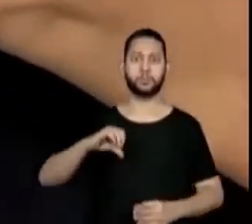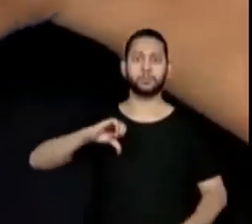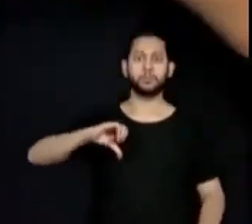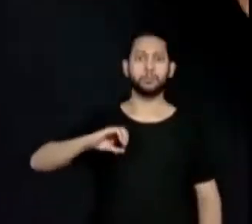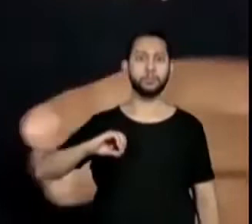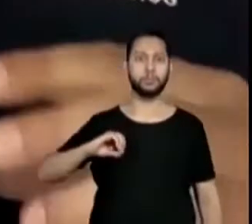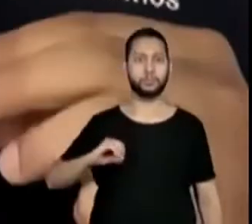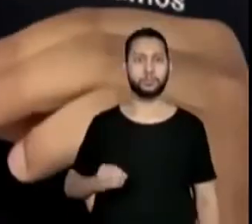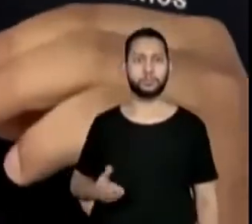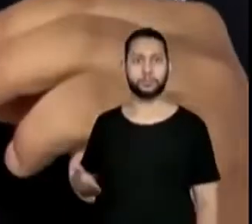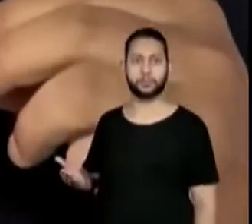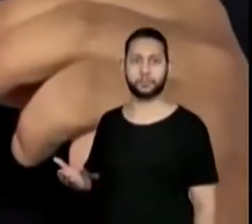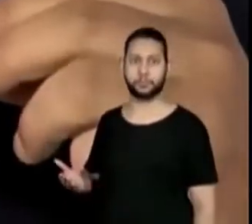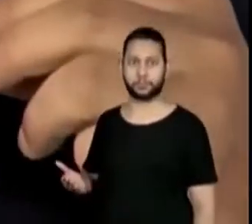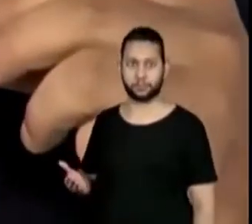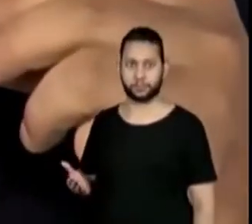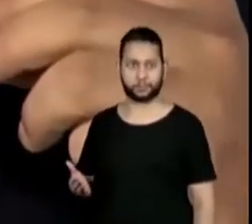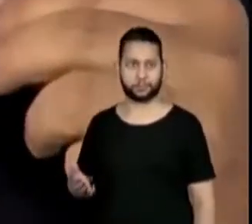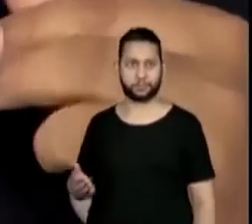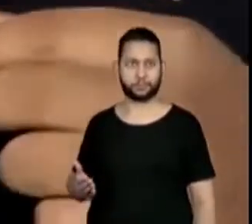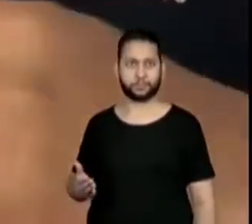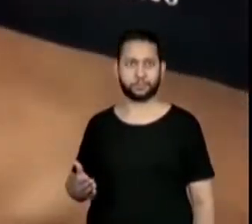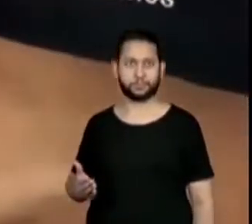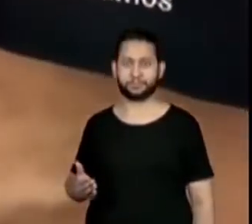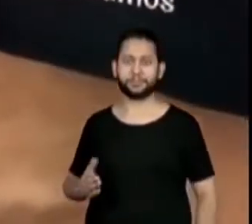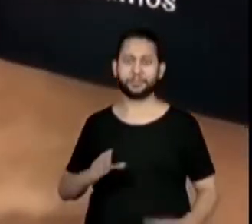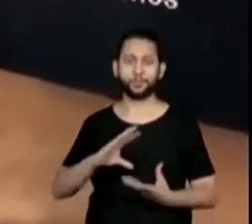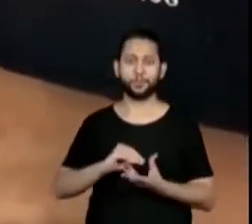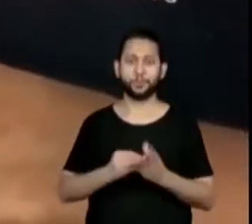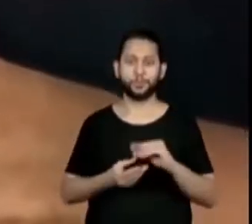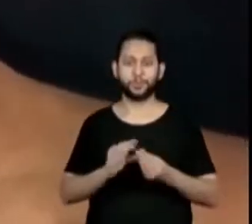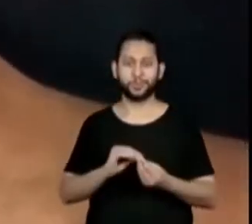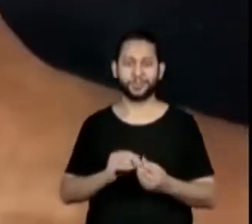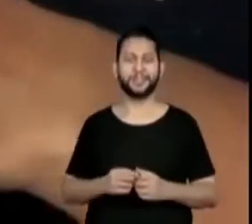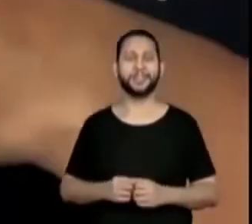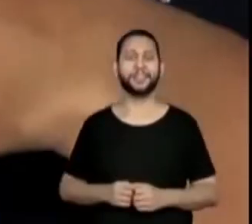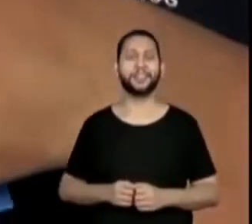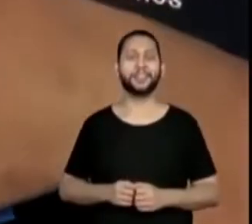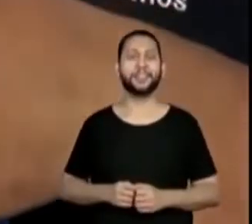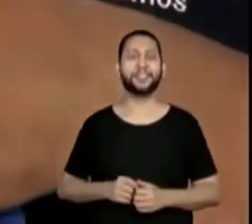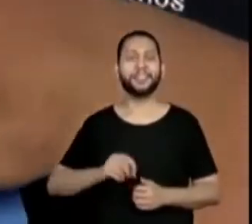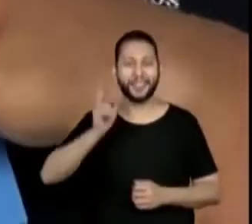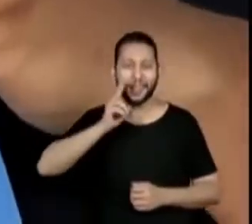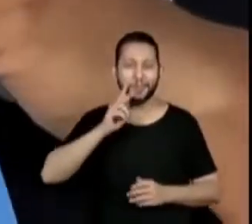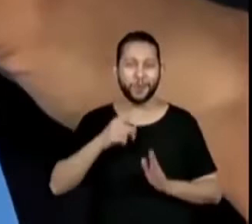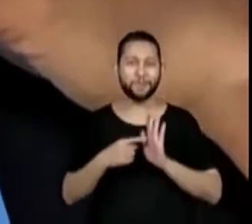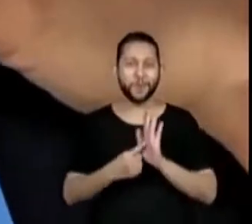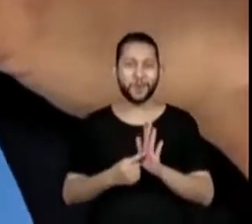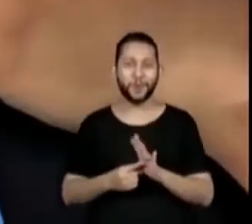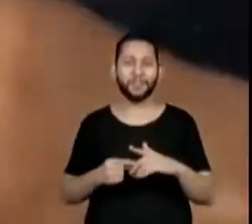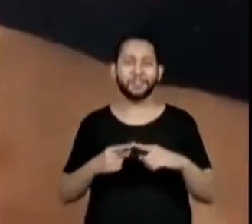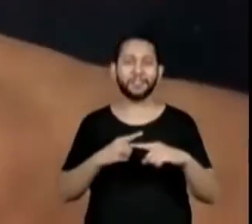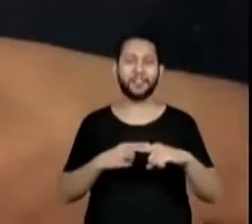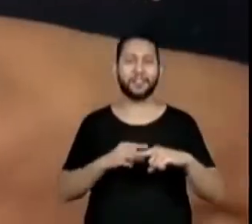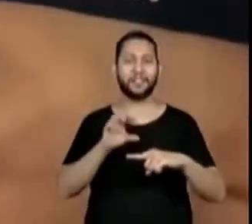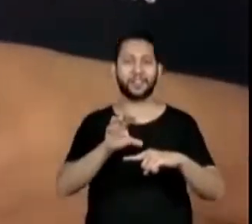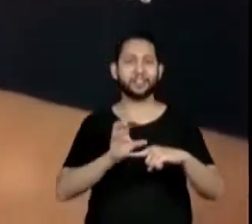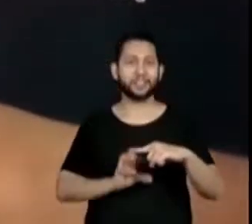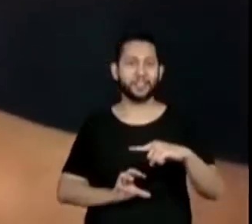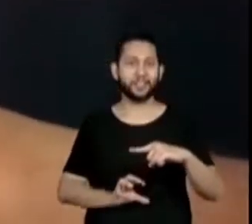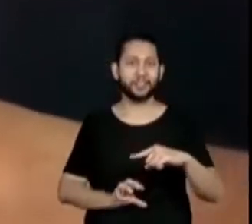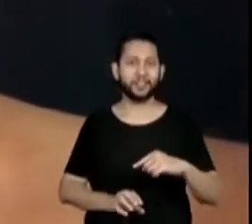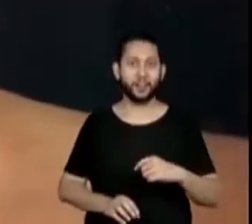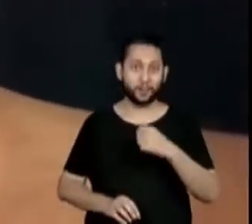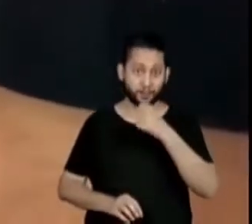graus. Opa, eu fiz as marcações por quê? Lembra que nós falamos das frações?